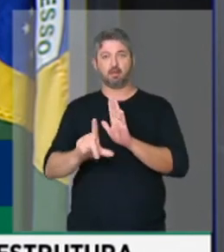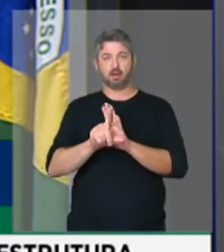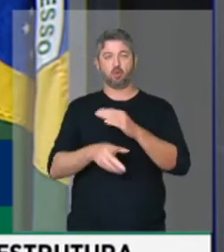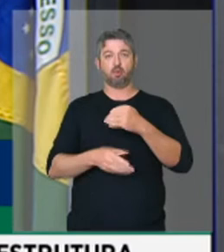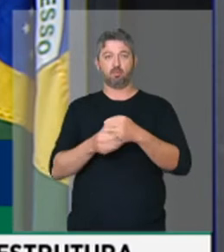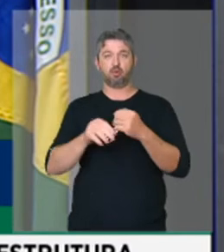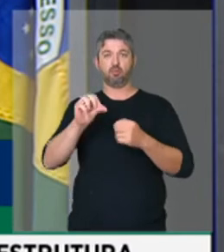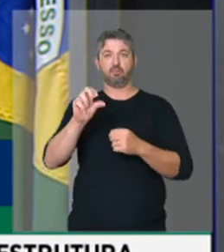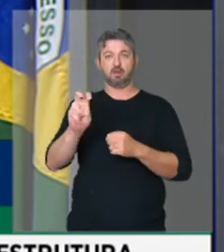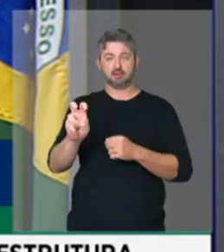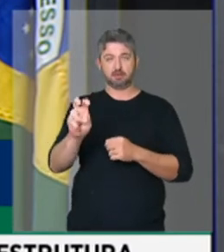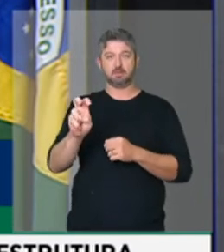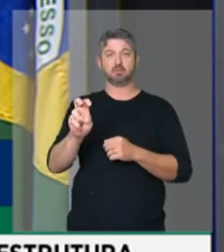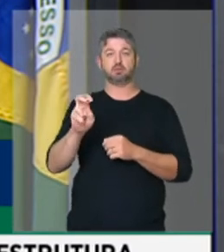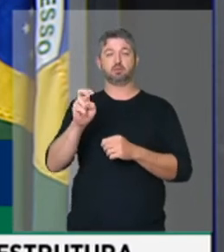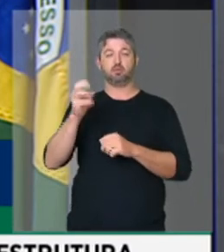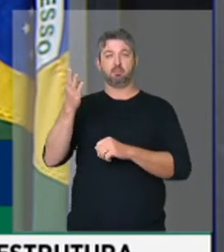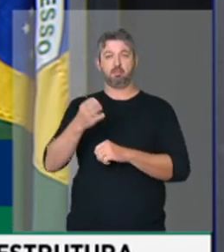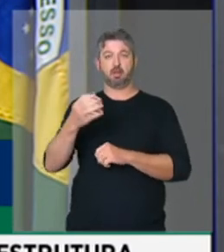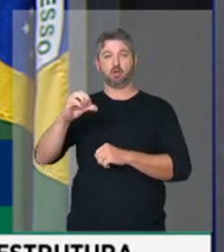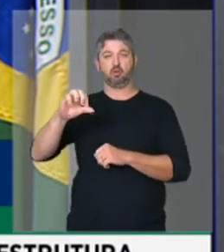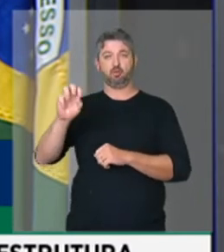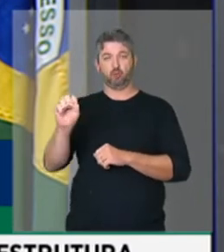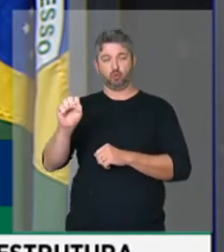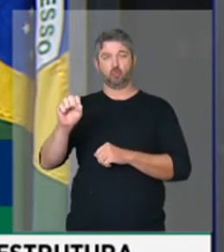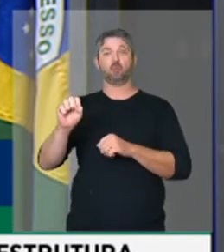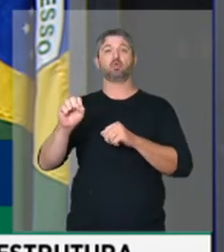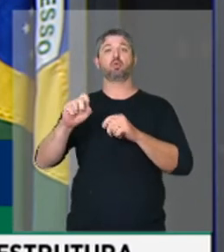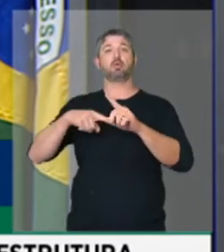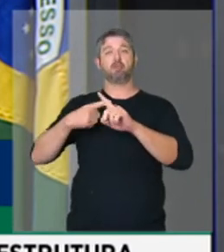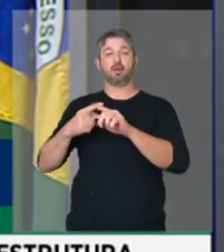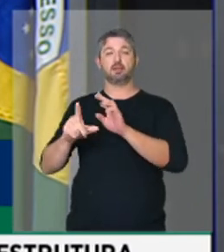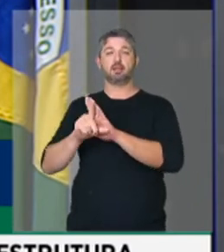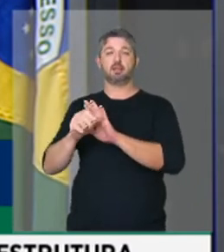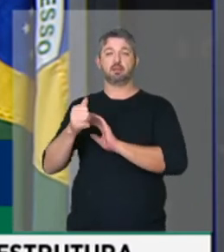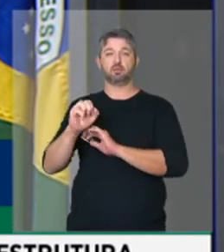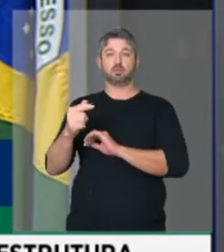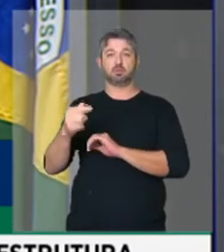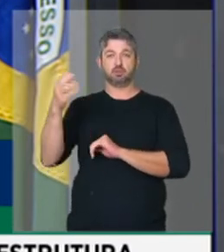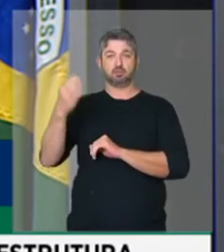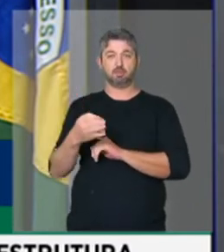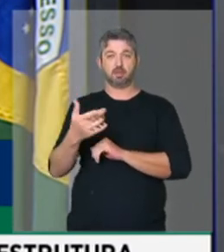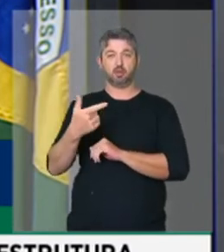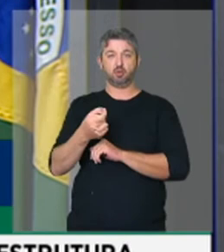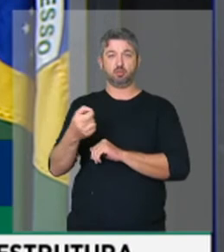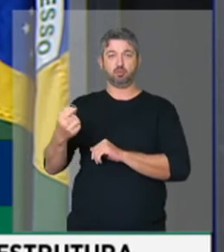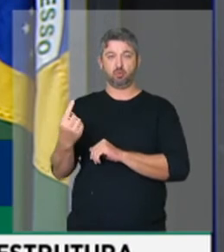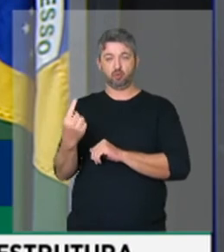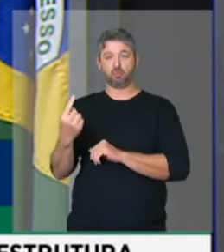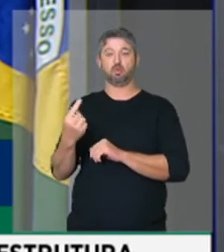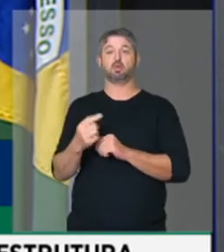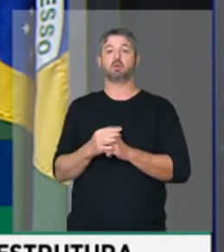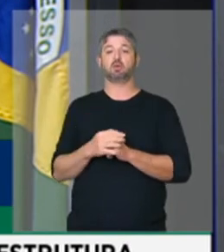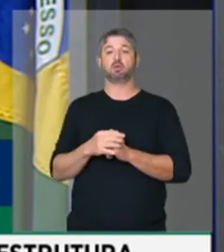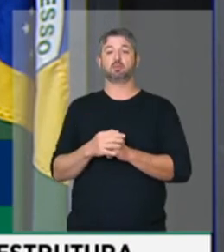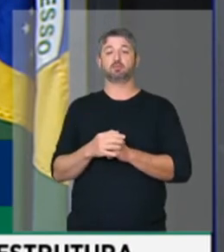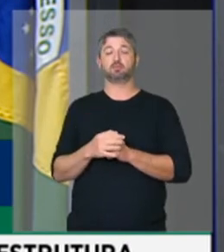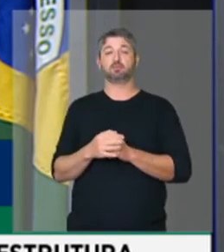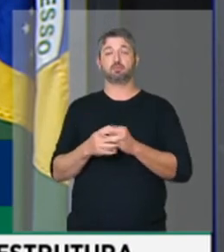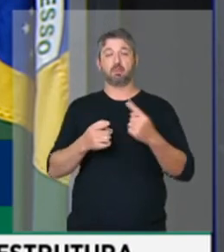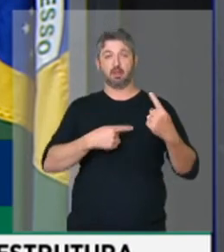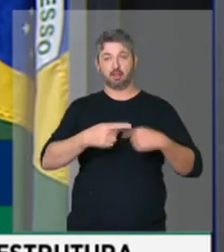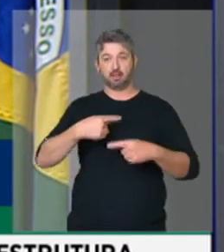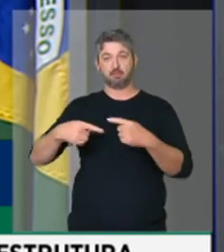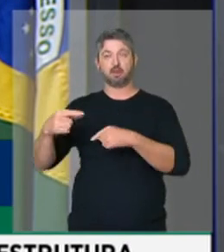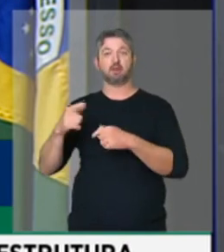Complementar 95 de 98, alterado pela Lei 107 de 2001, de modo que a tramitação segue